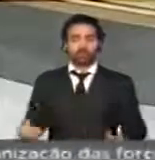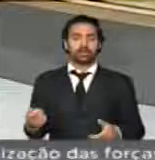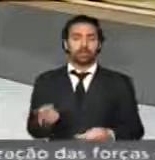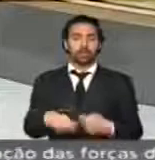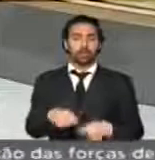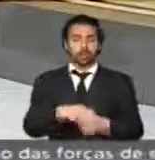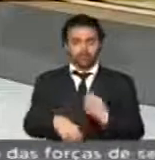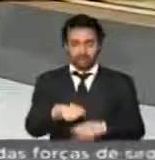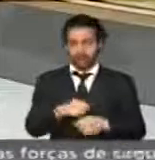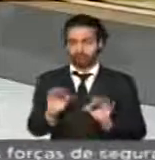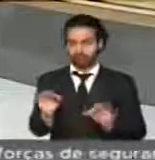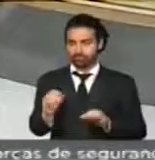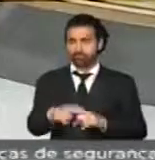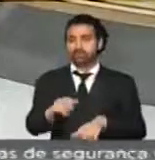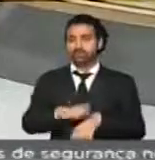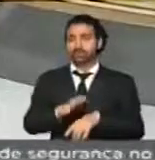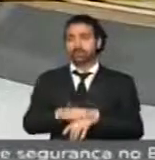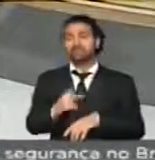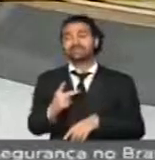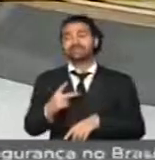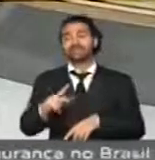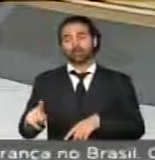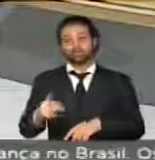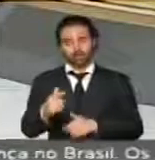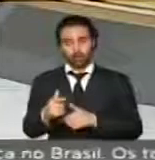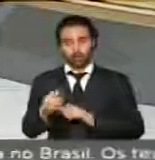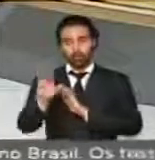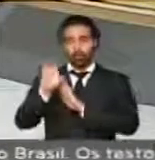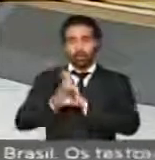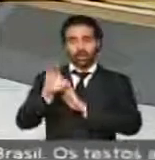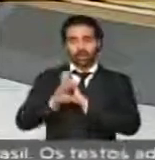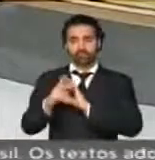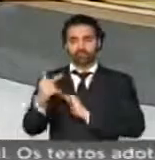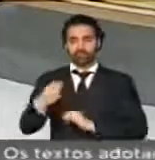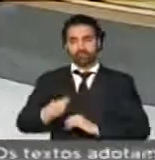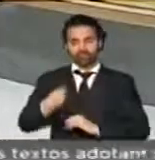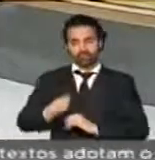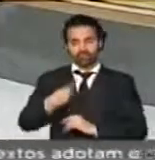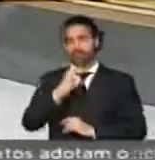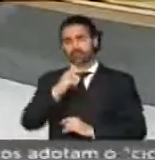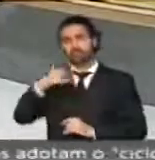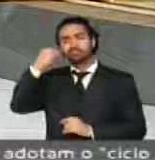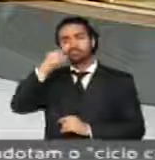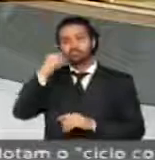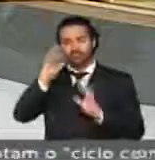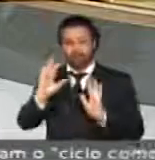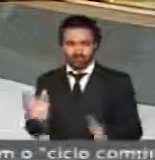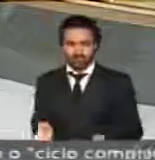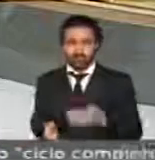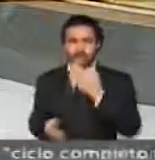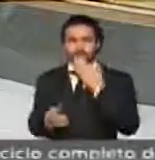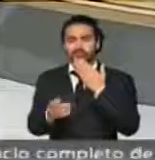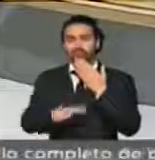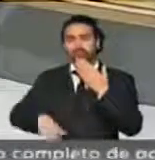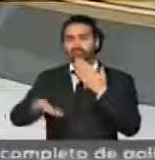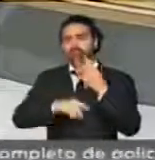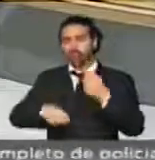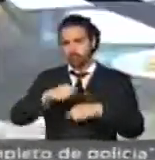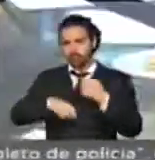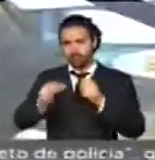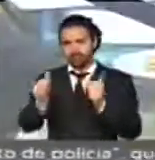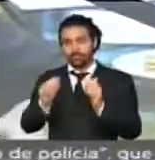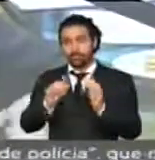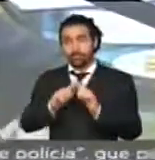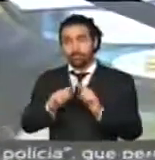razão do seu currículo e da sua trajetória nessa área de estudos na economia. Mas eu